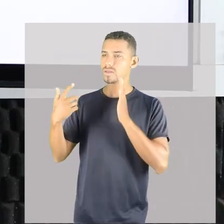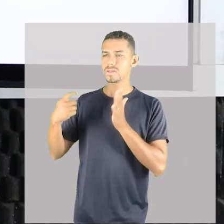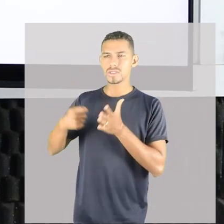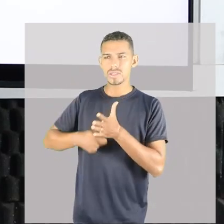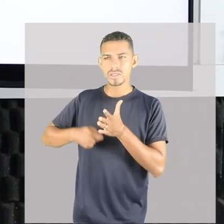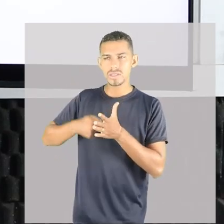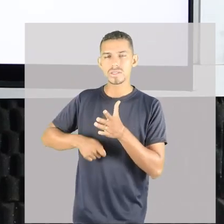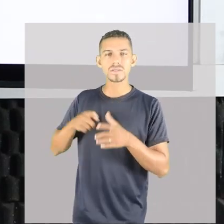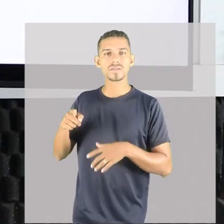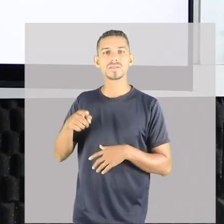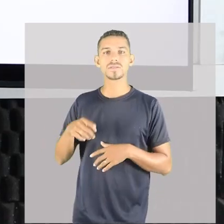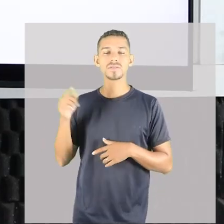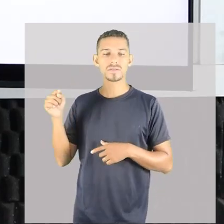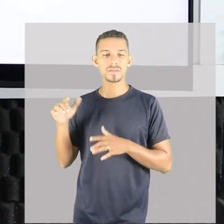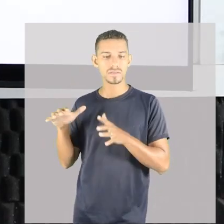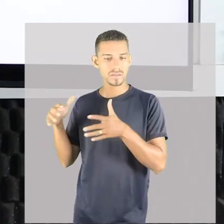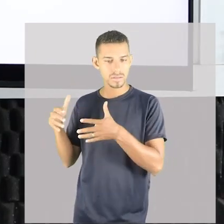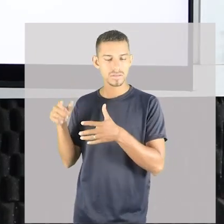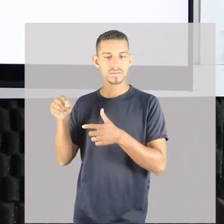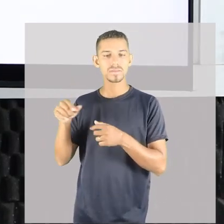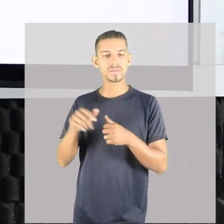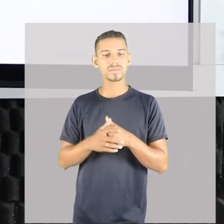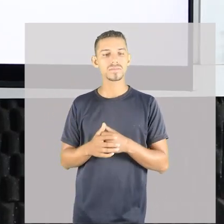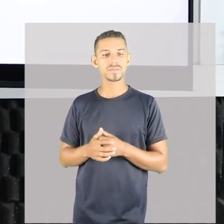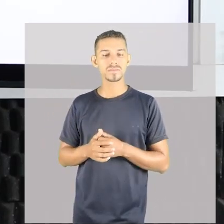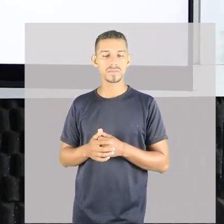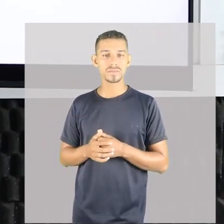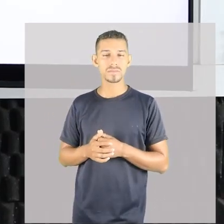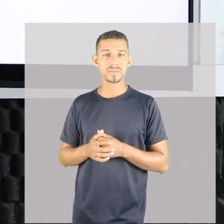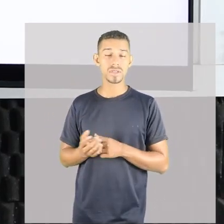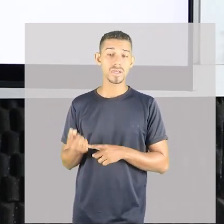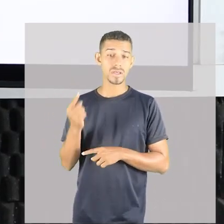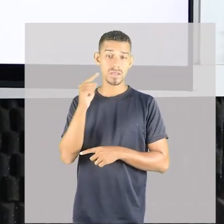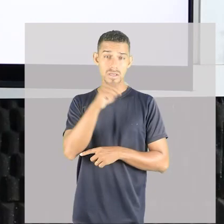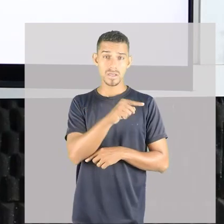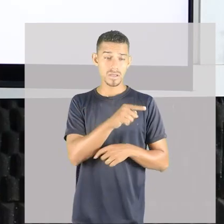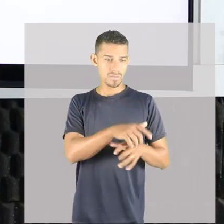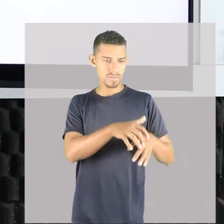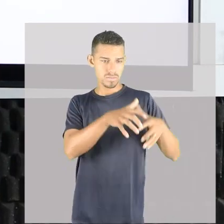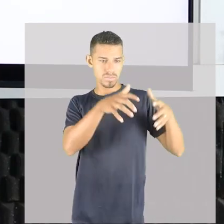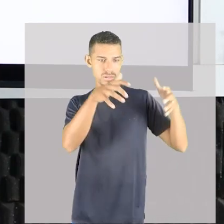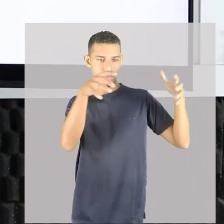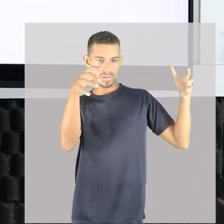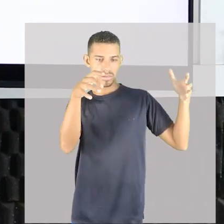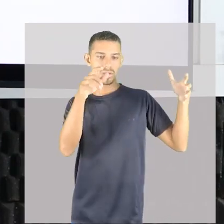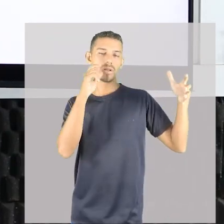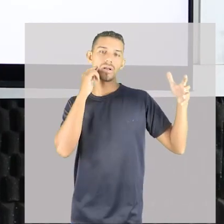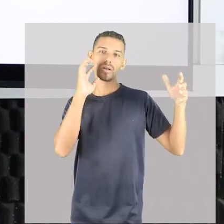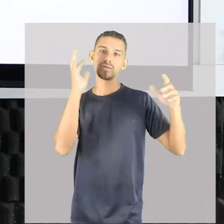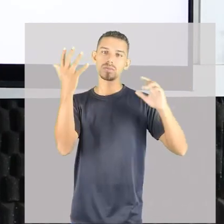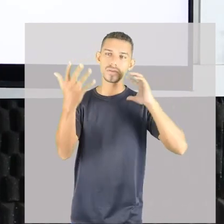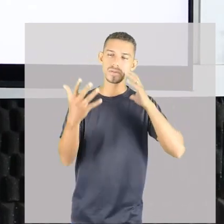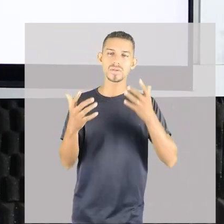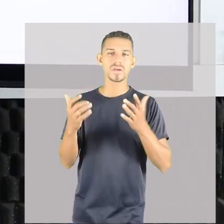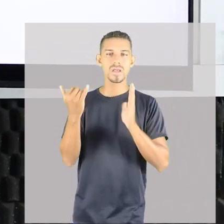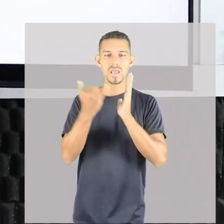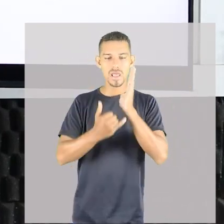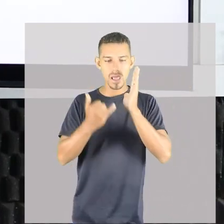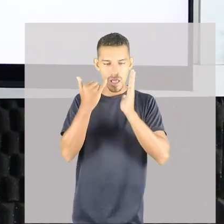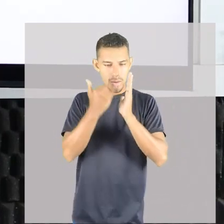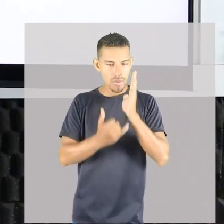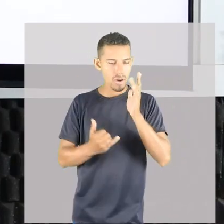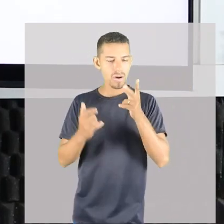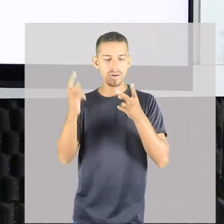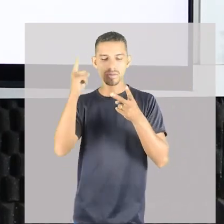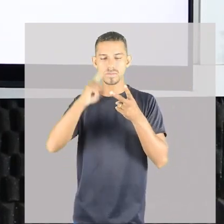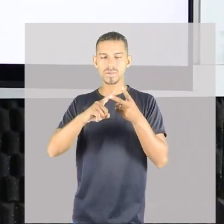esses privilégios concentrados à mão de poucos, e isso, claro, fazia com que impostos, esse